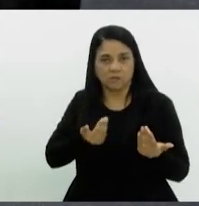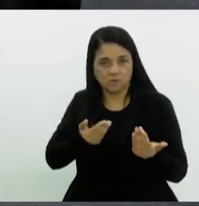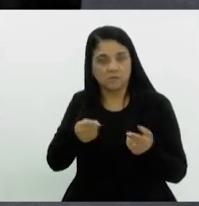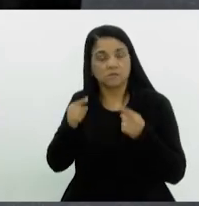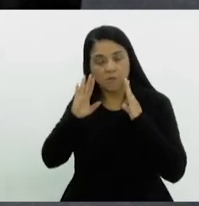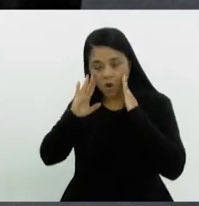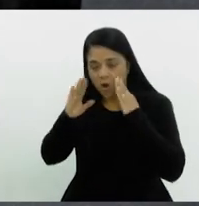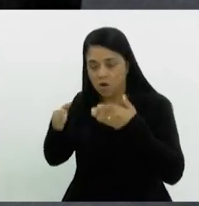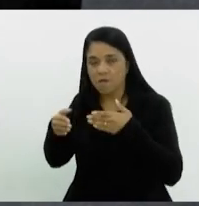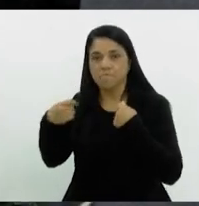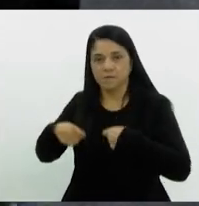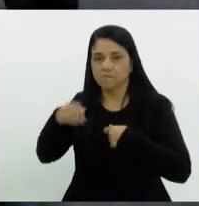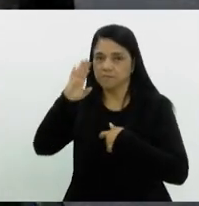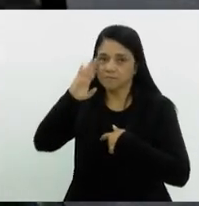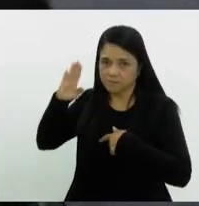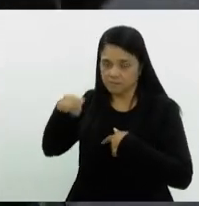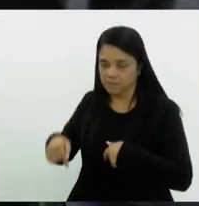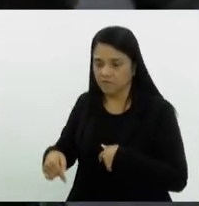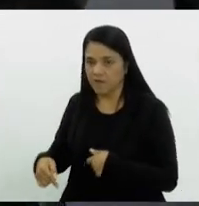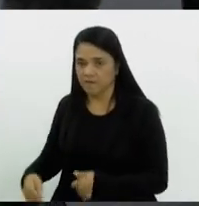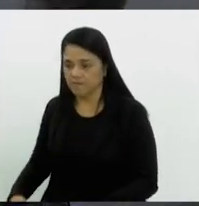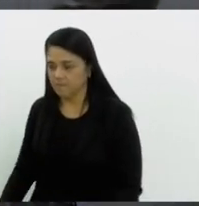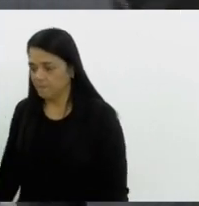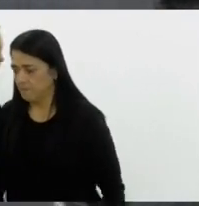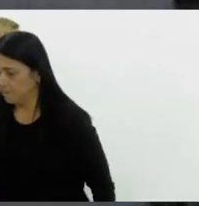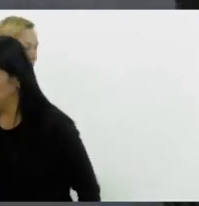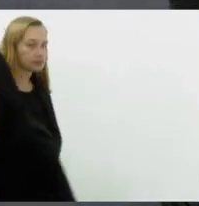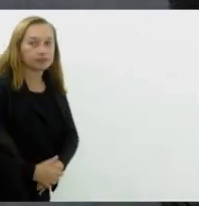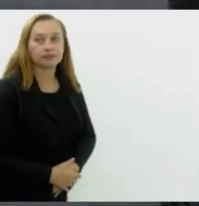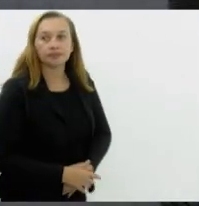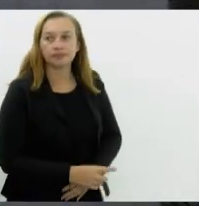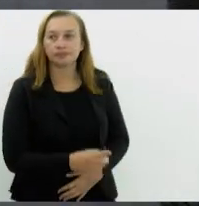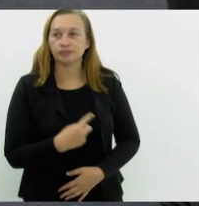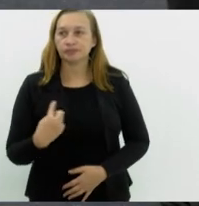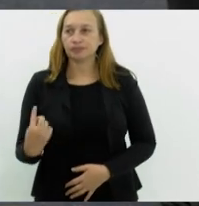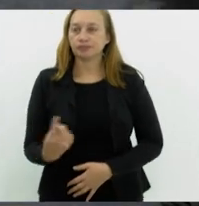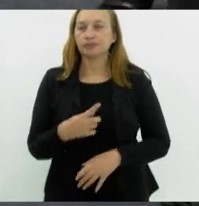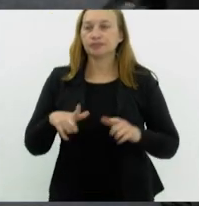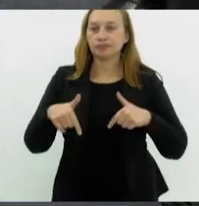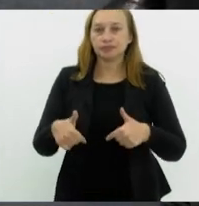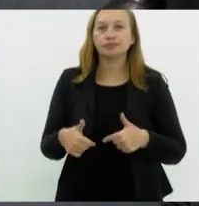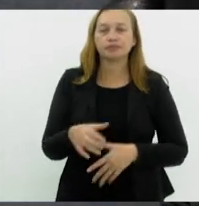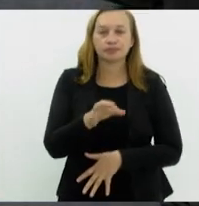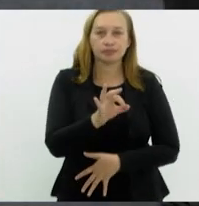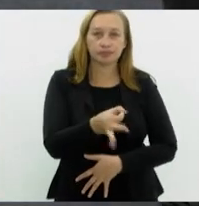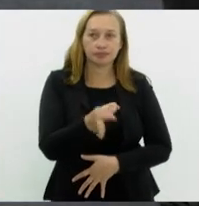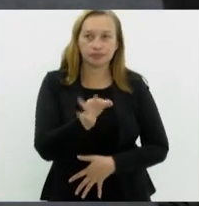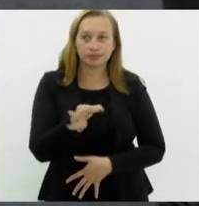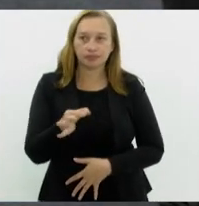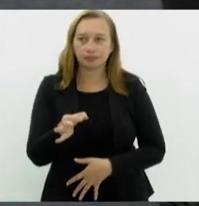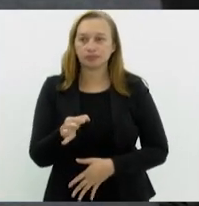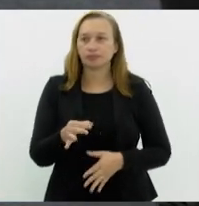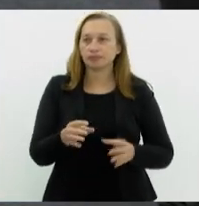olhar privilegiado da nossa atuação, justamente diante da vulnerabilidade. E aí